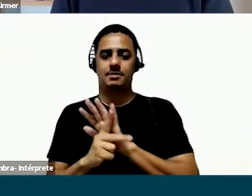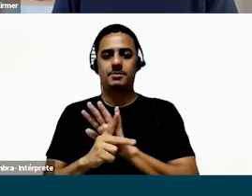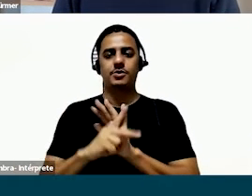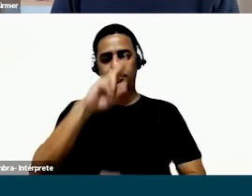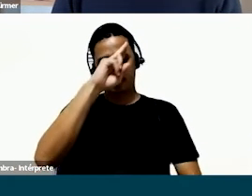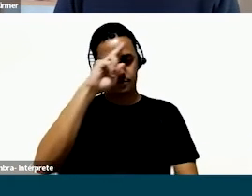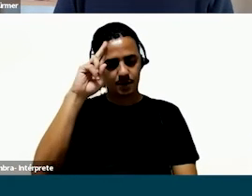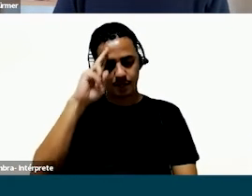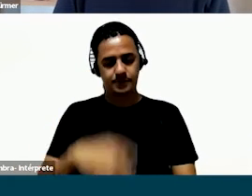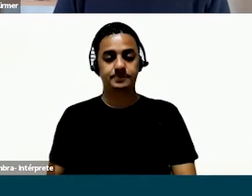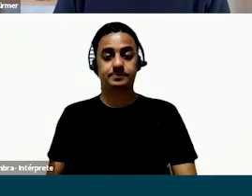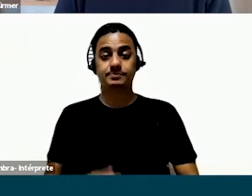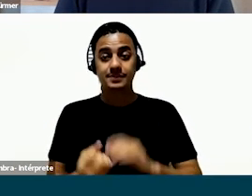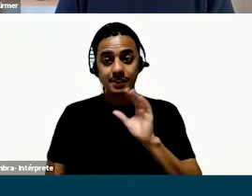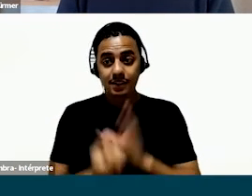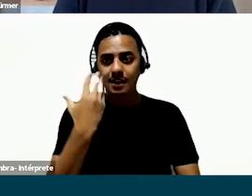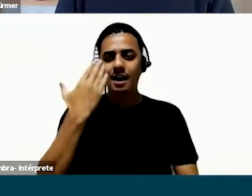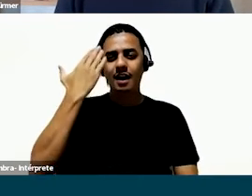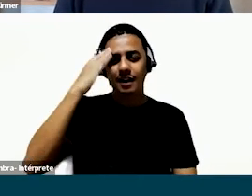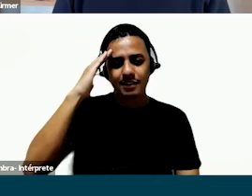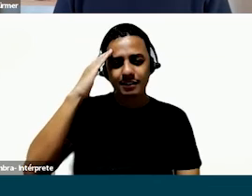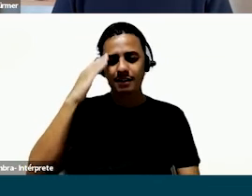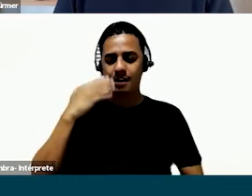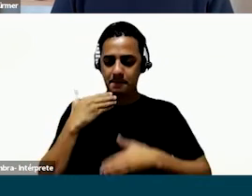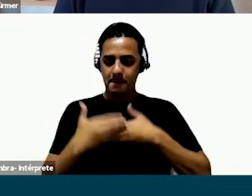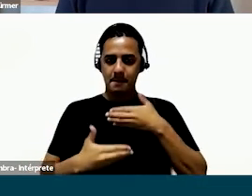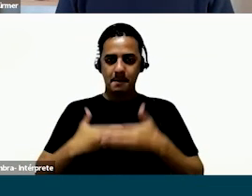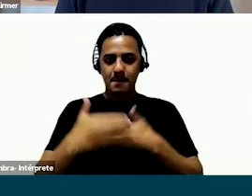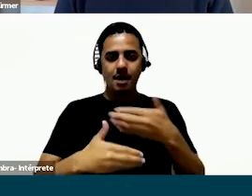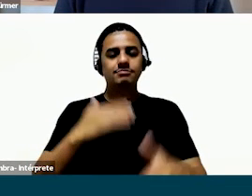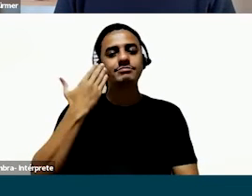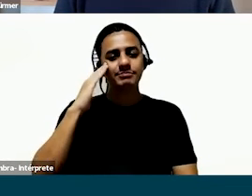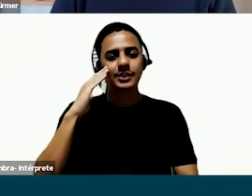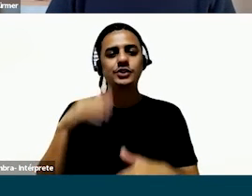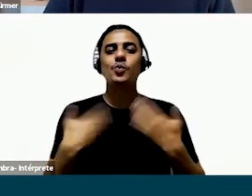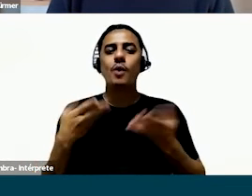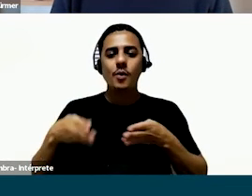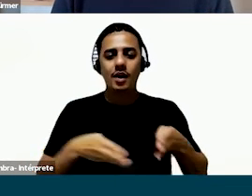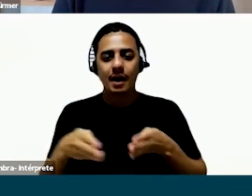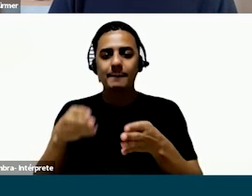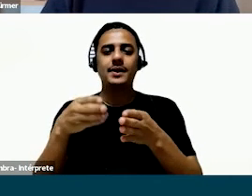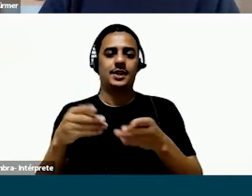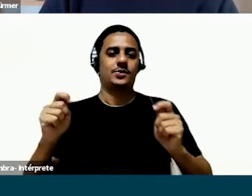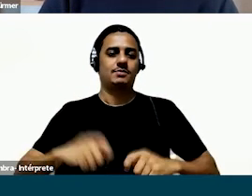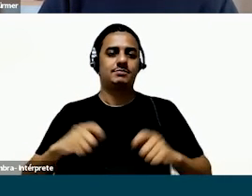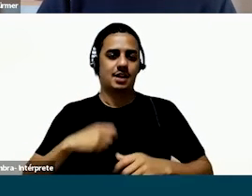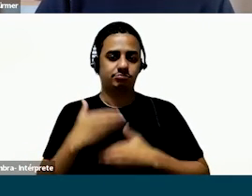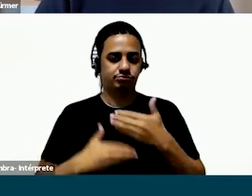positivamente na métrica de negócio, na métrica lead. Construir esse entendimento dessa relação faz você ter um caminho muito claro para onde